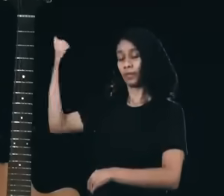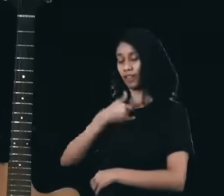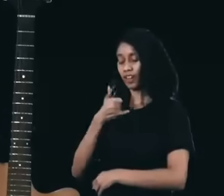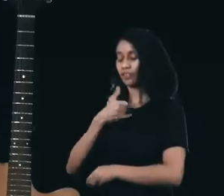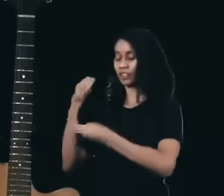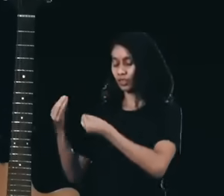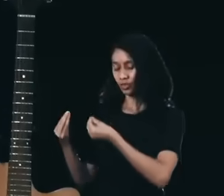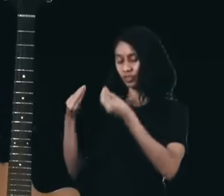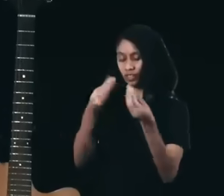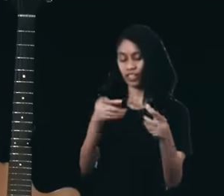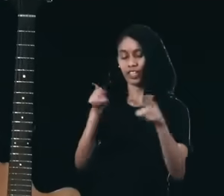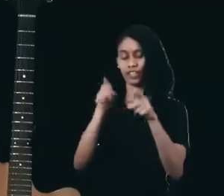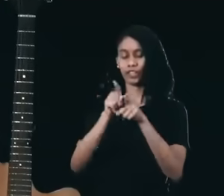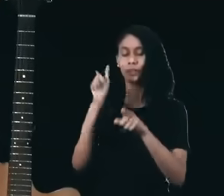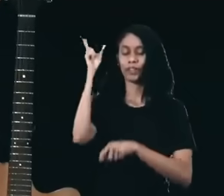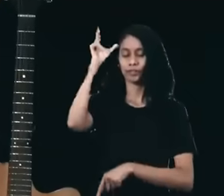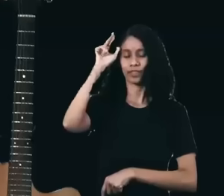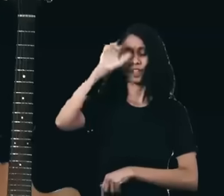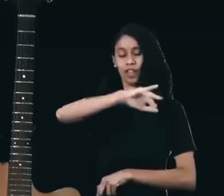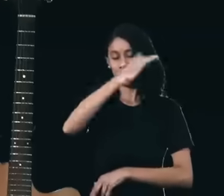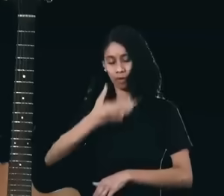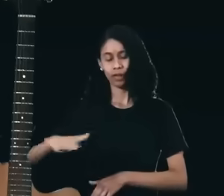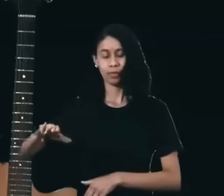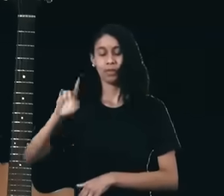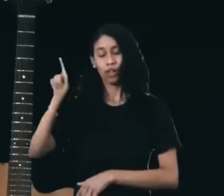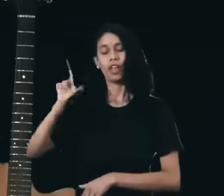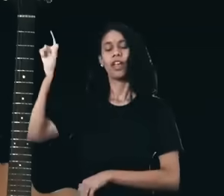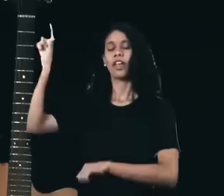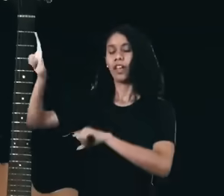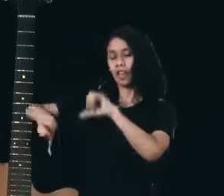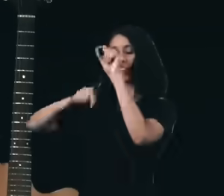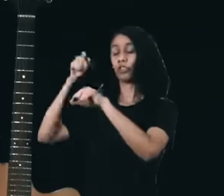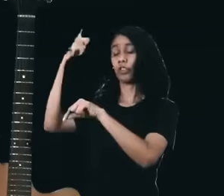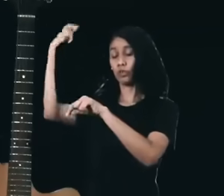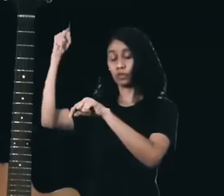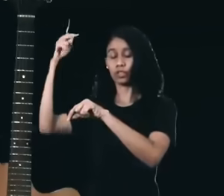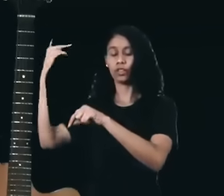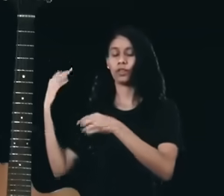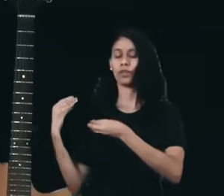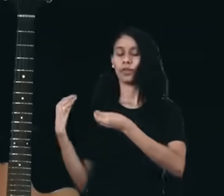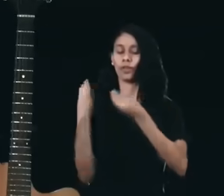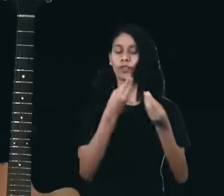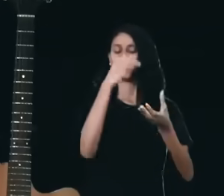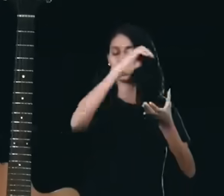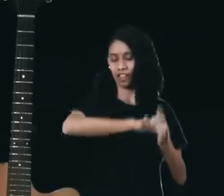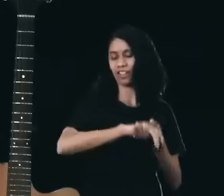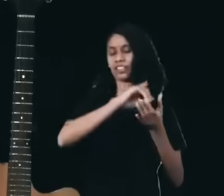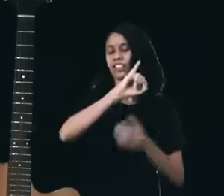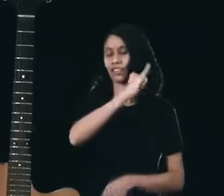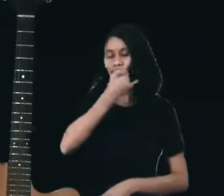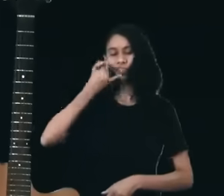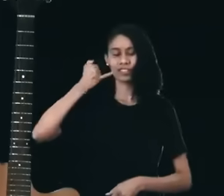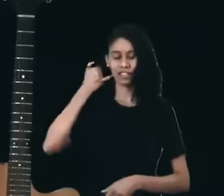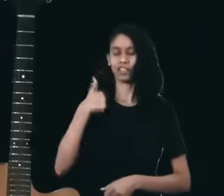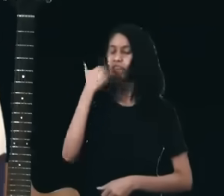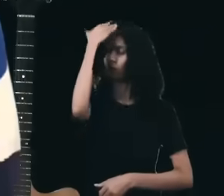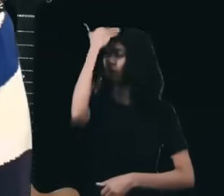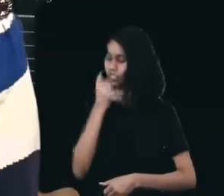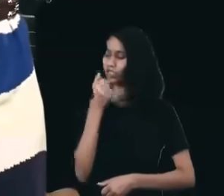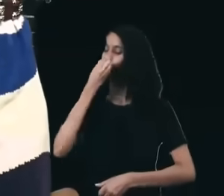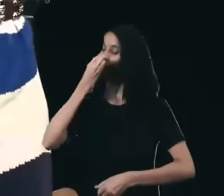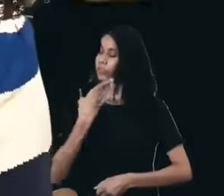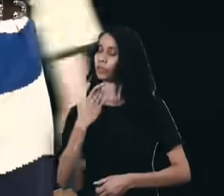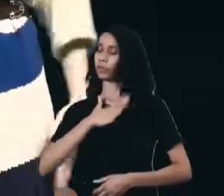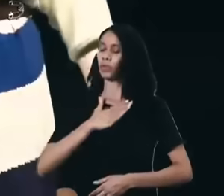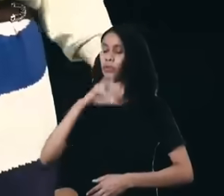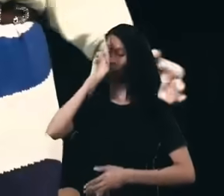Seja esta a jovem que escolheste para o teu servo, Isaac. Assim saberei que foste bondoso com meu senhor. E antes